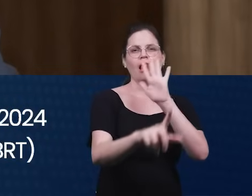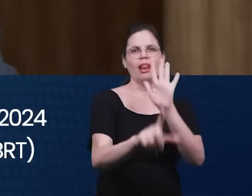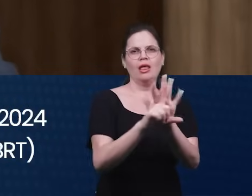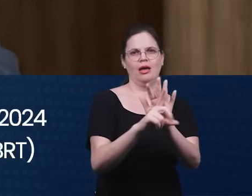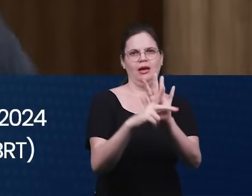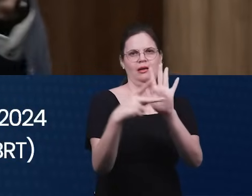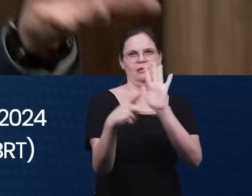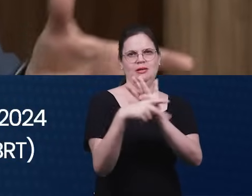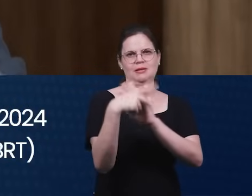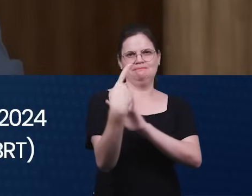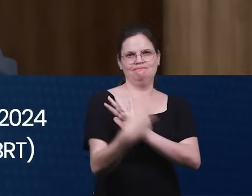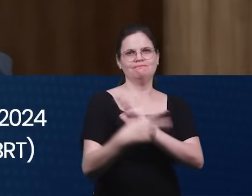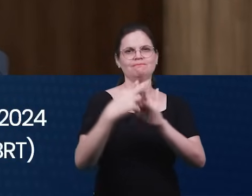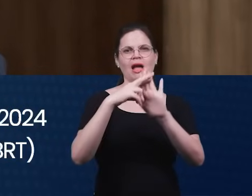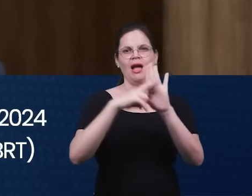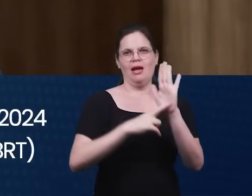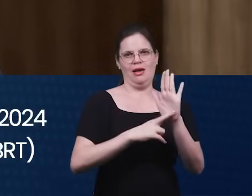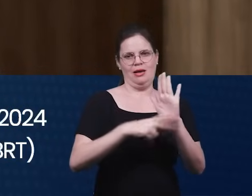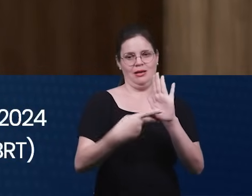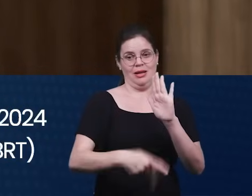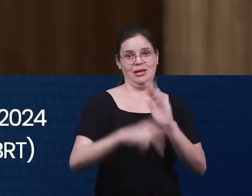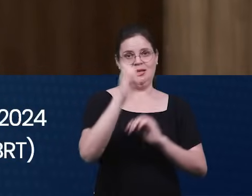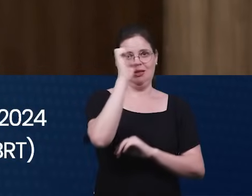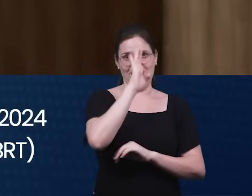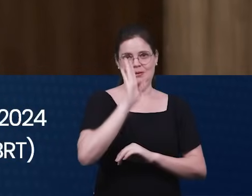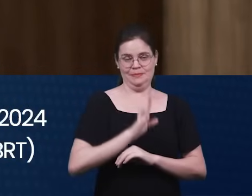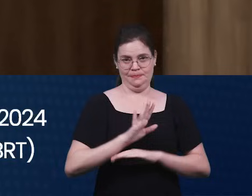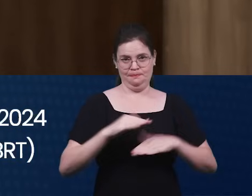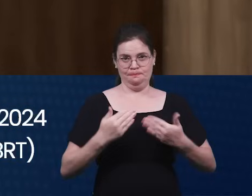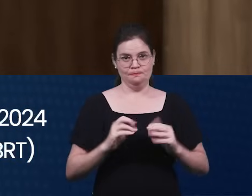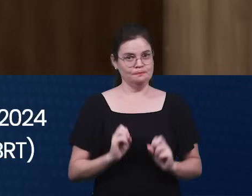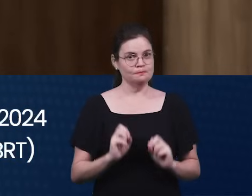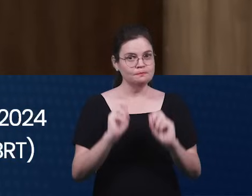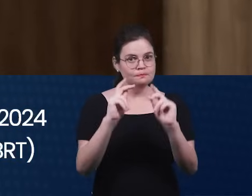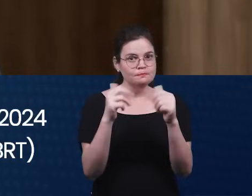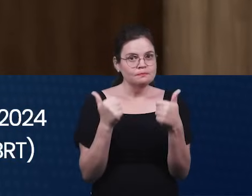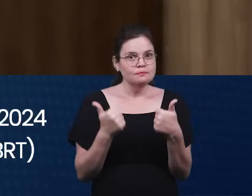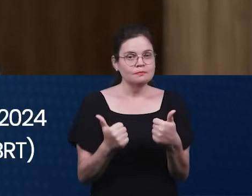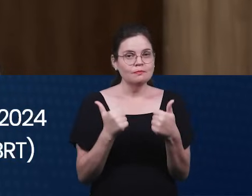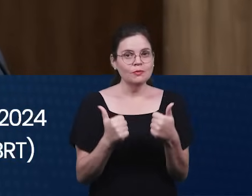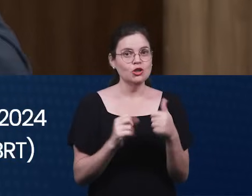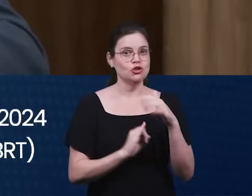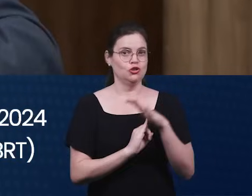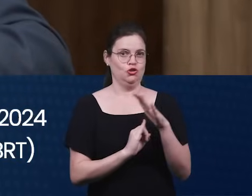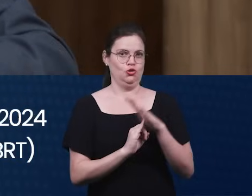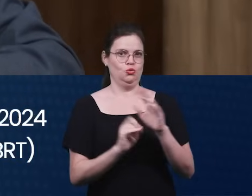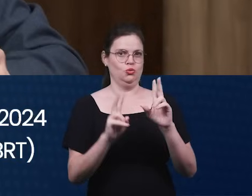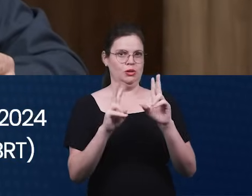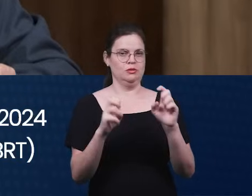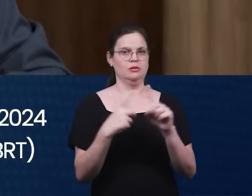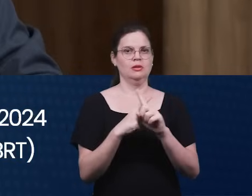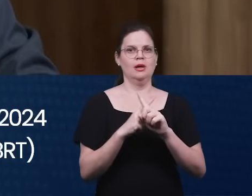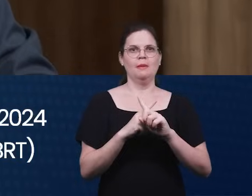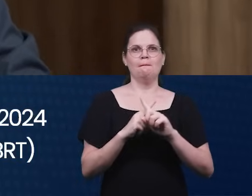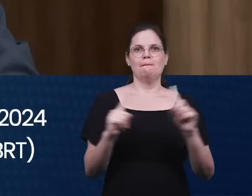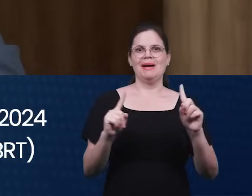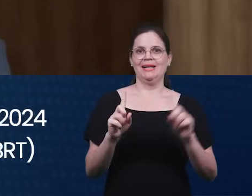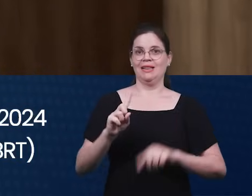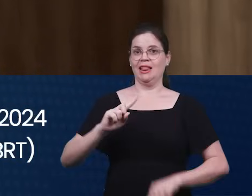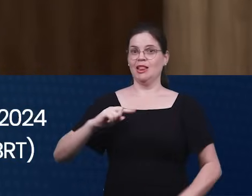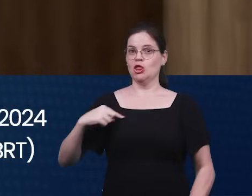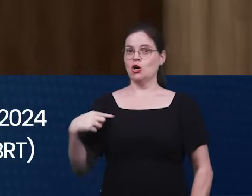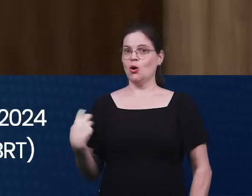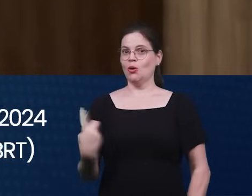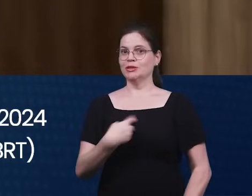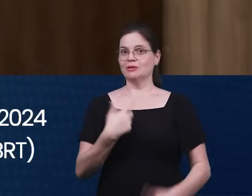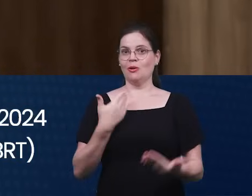digamos regulatória institucional agora como um organismo vivo e